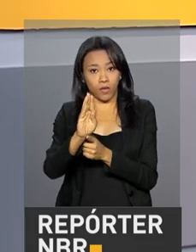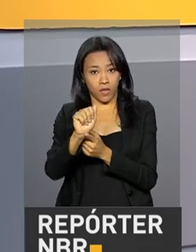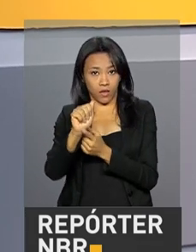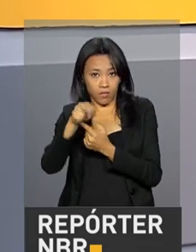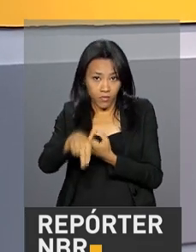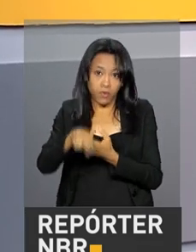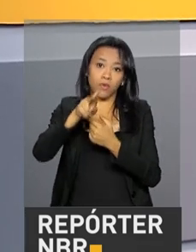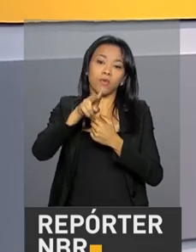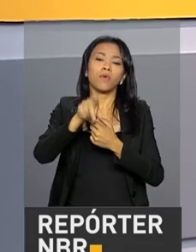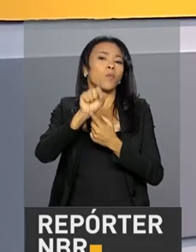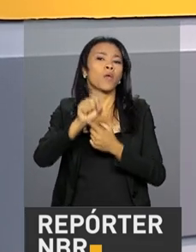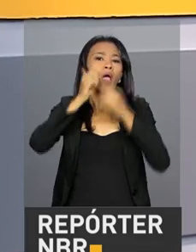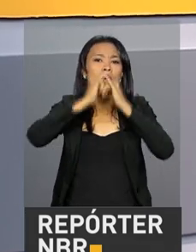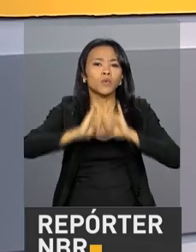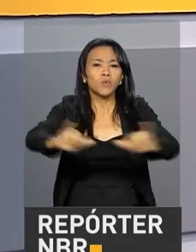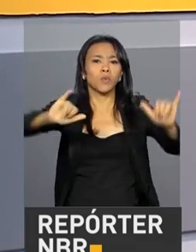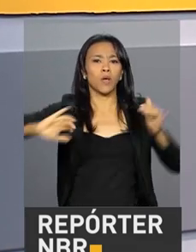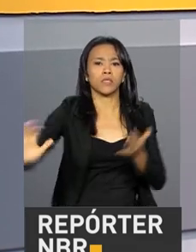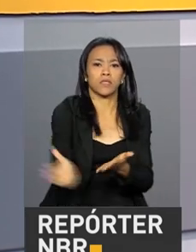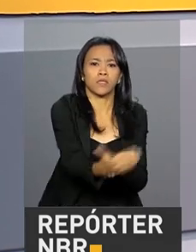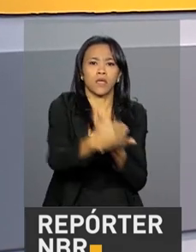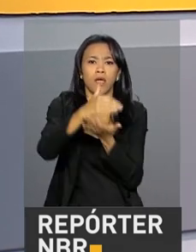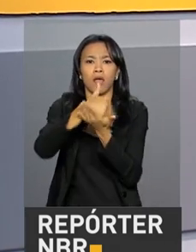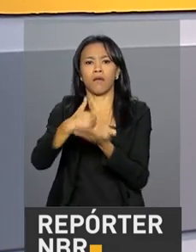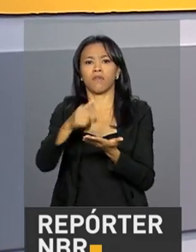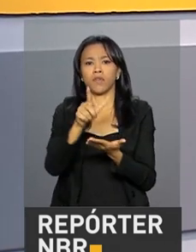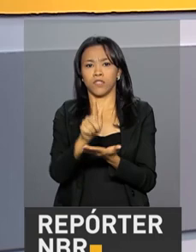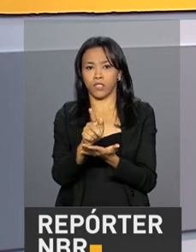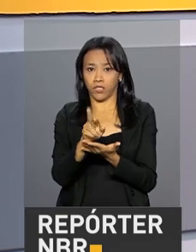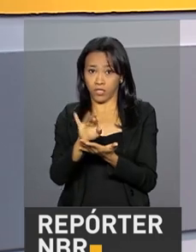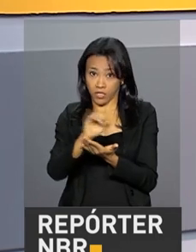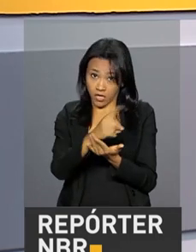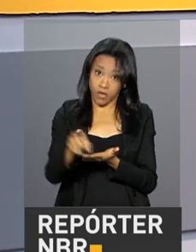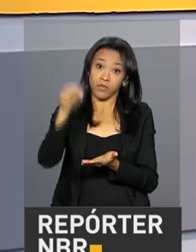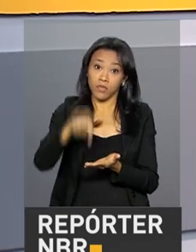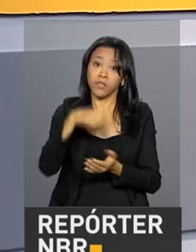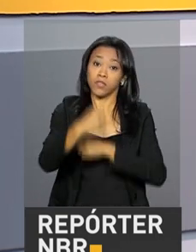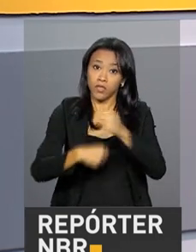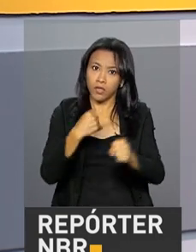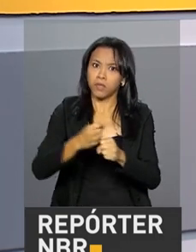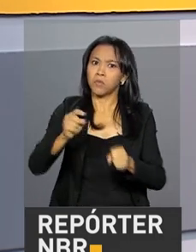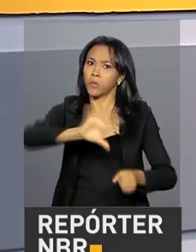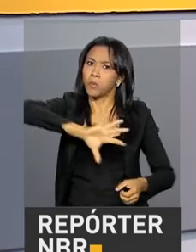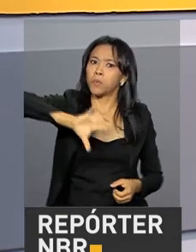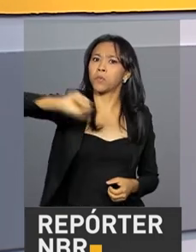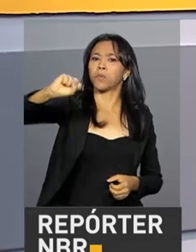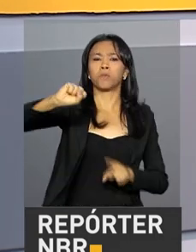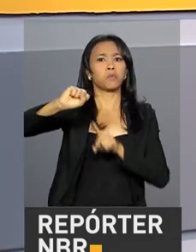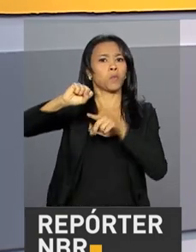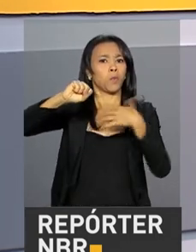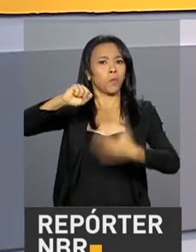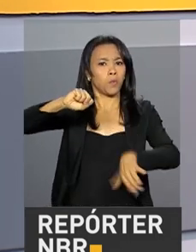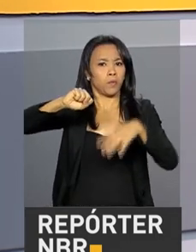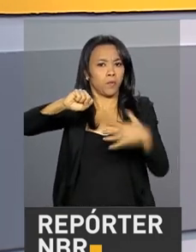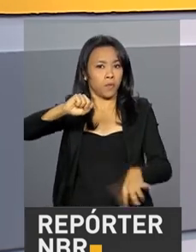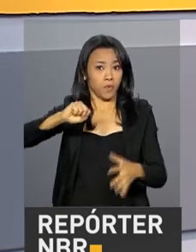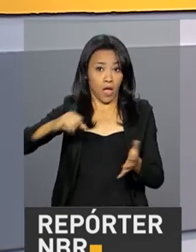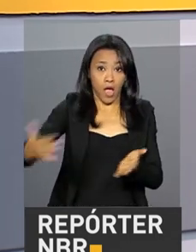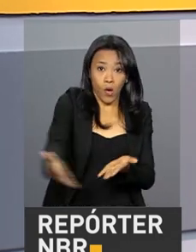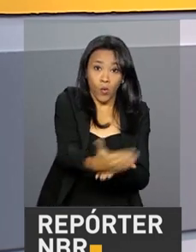para a safra de grão deste ano e a expectativa é de recorde já chamada de super safra A Colheita do